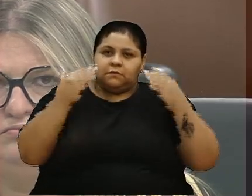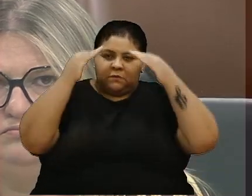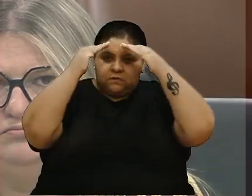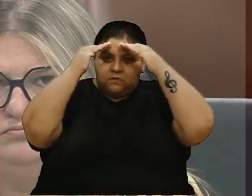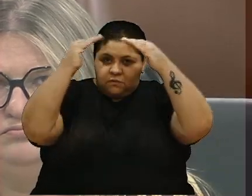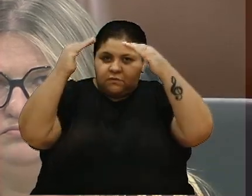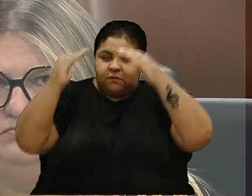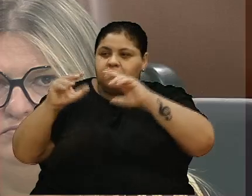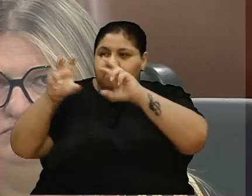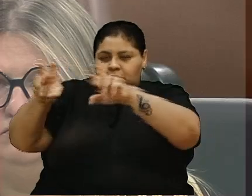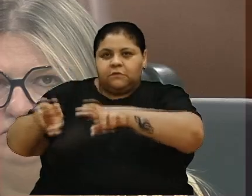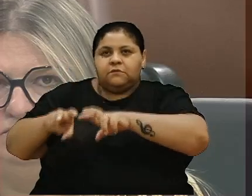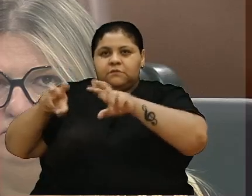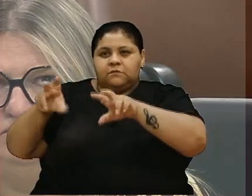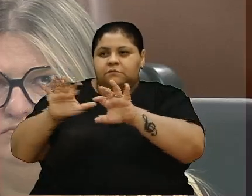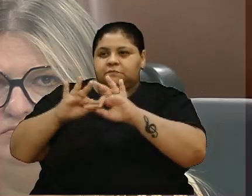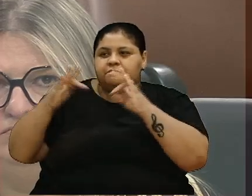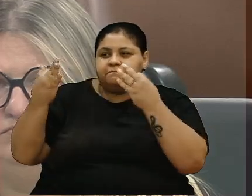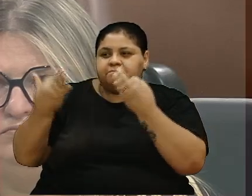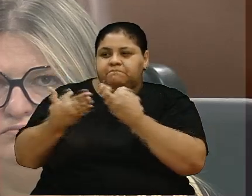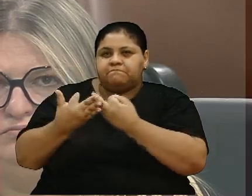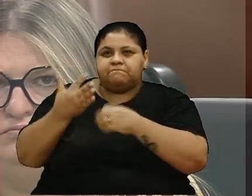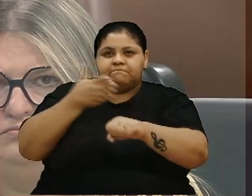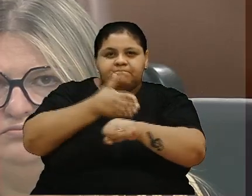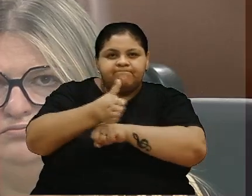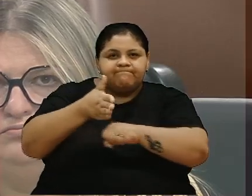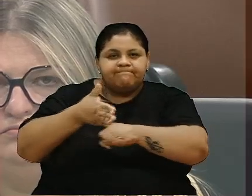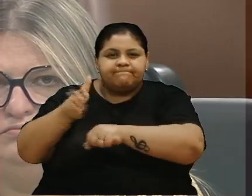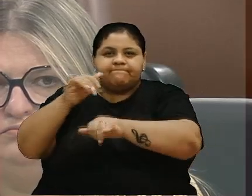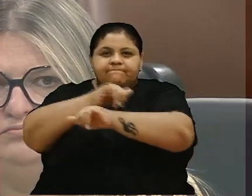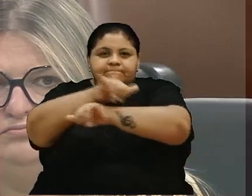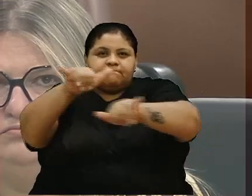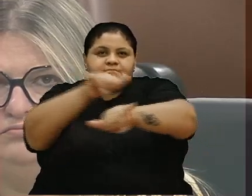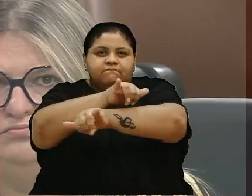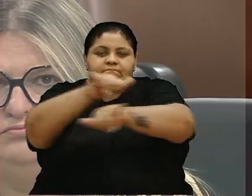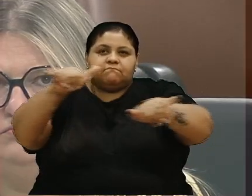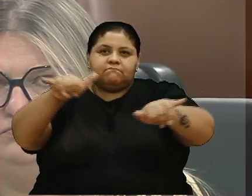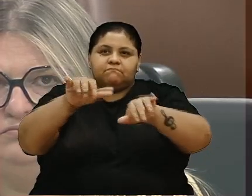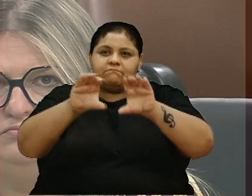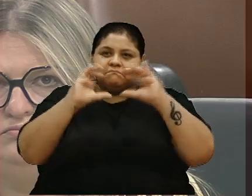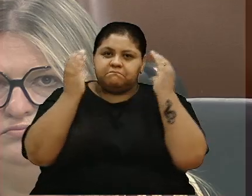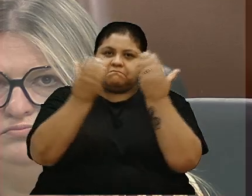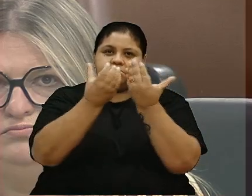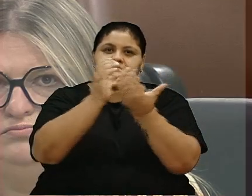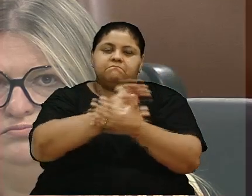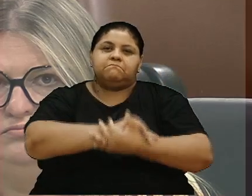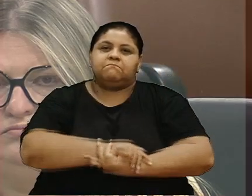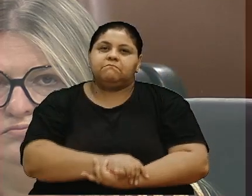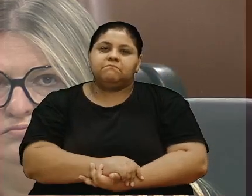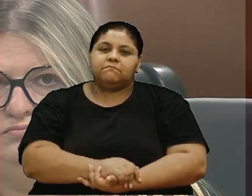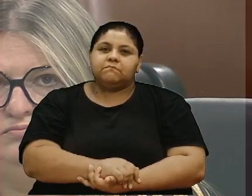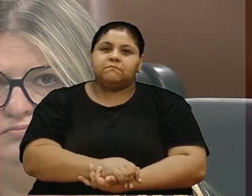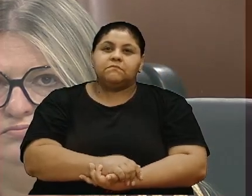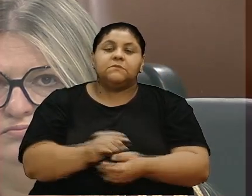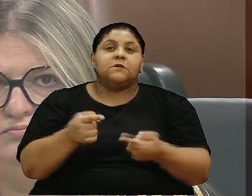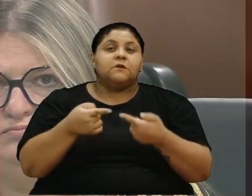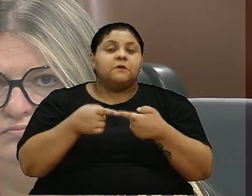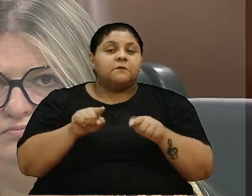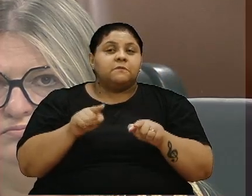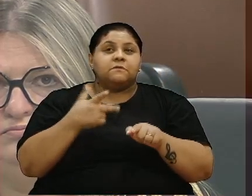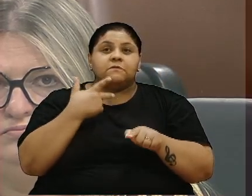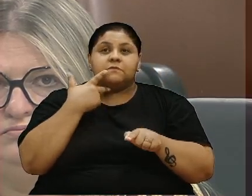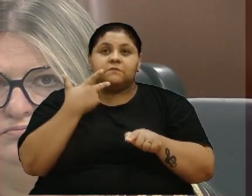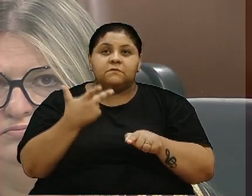o nosso interior, as famílias participando, foi divulgado para a nossa comunidade. Mas o que eu quero dizer,